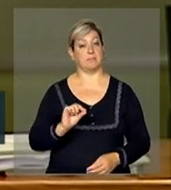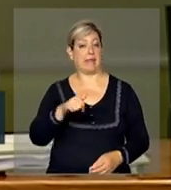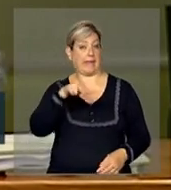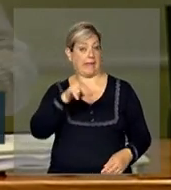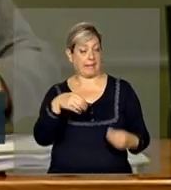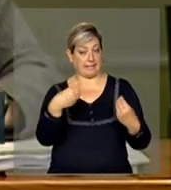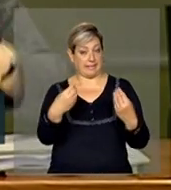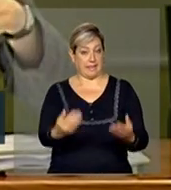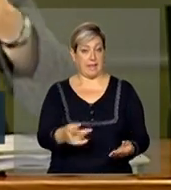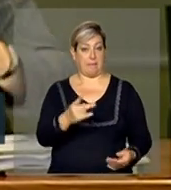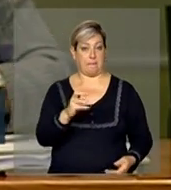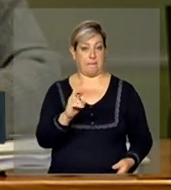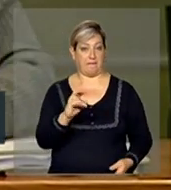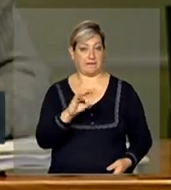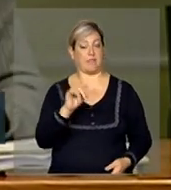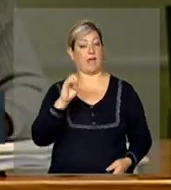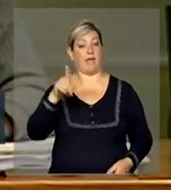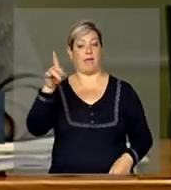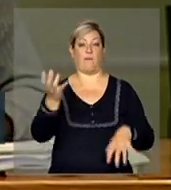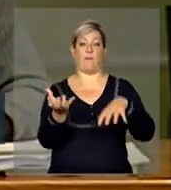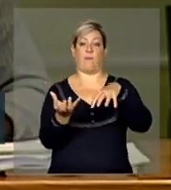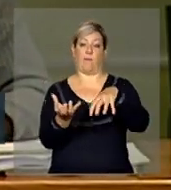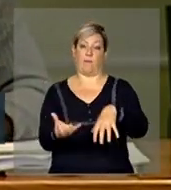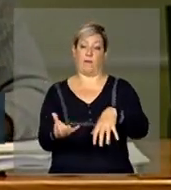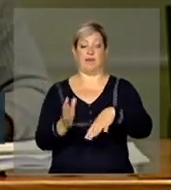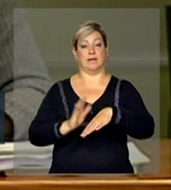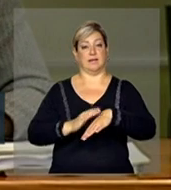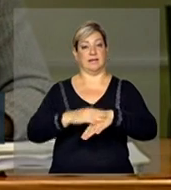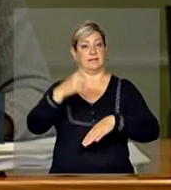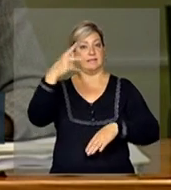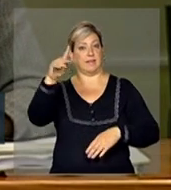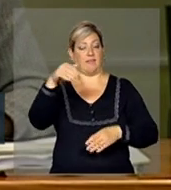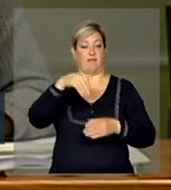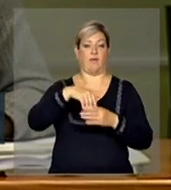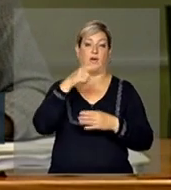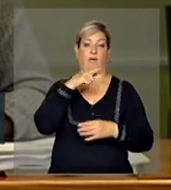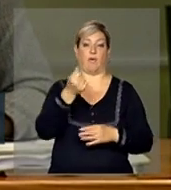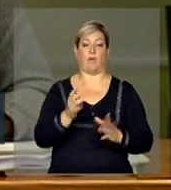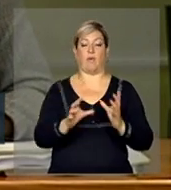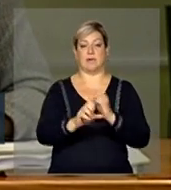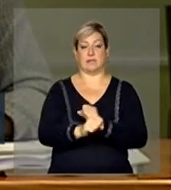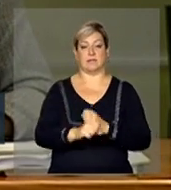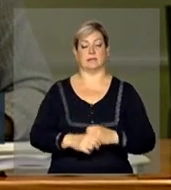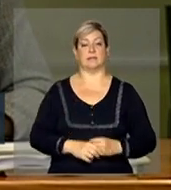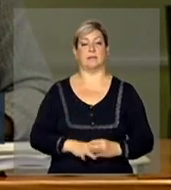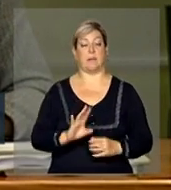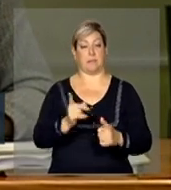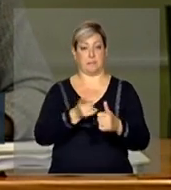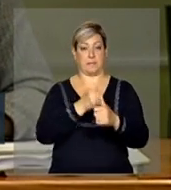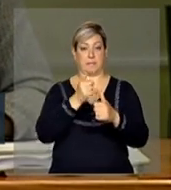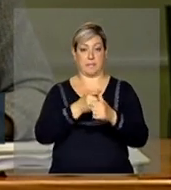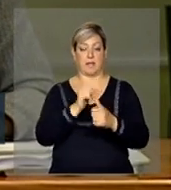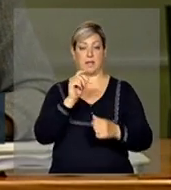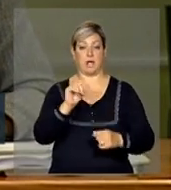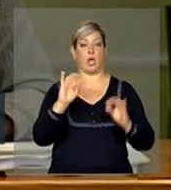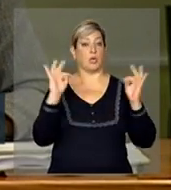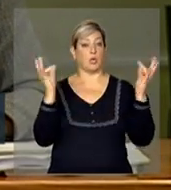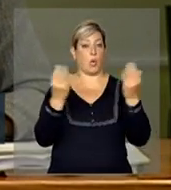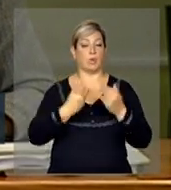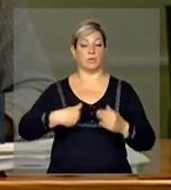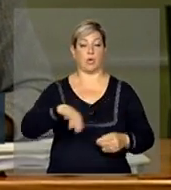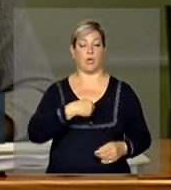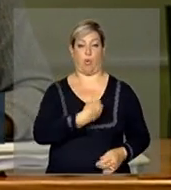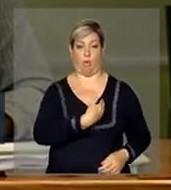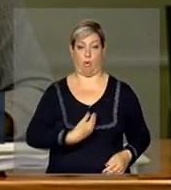Congresso Nacional, porque acabei. Cabe a ele votar o orçamento. Em primeiro lugar, todos nós, o